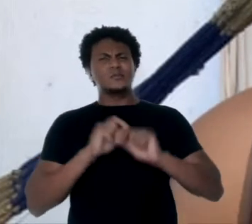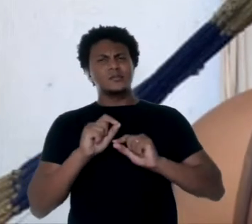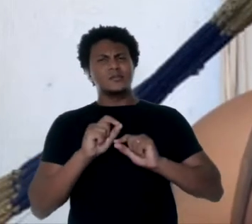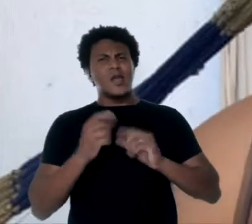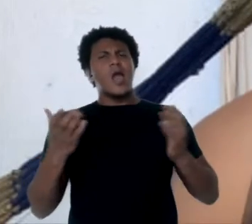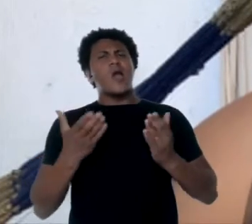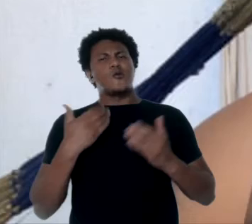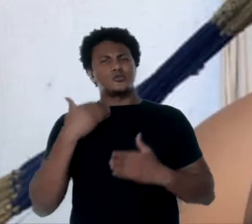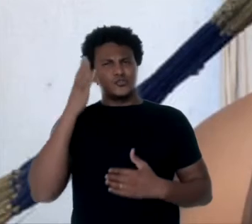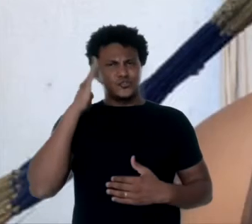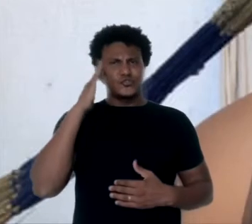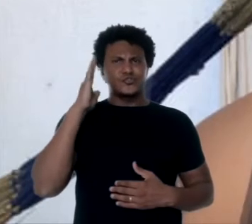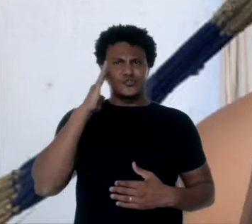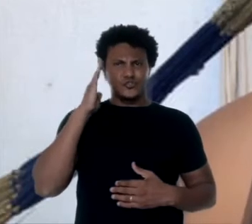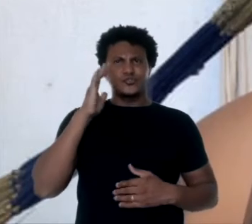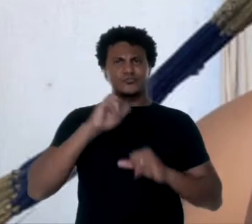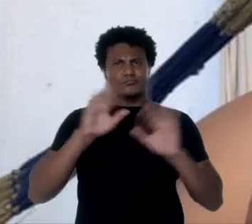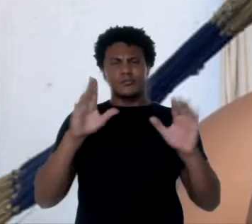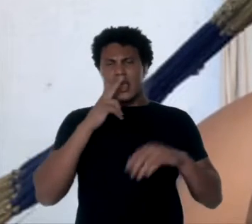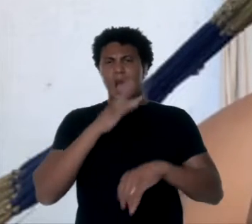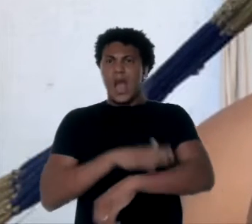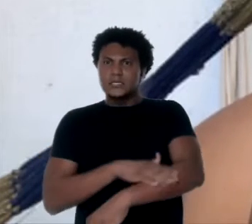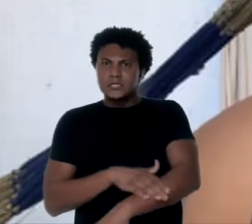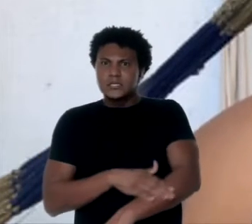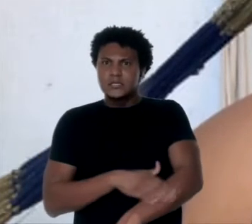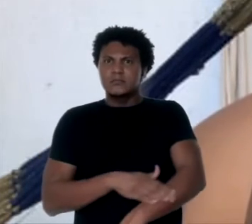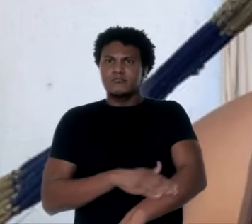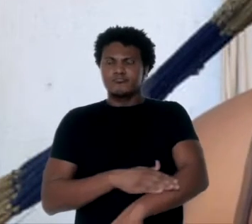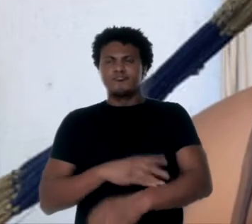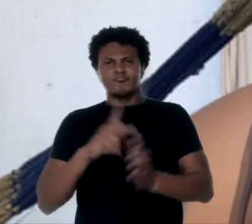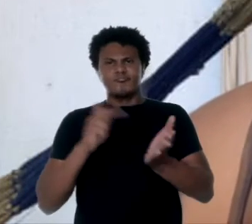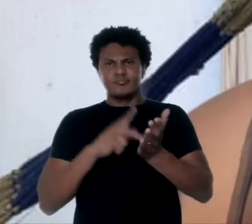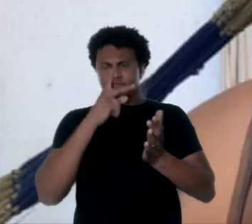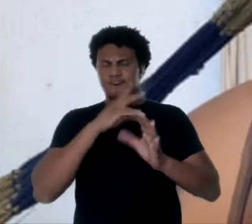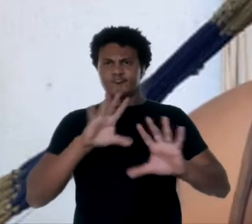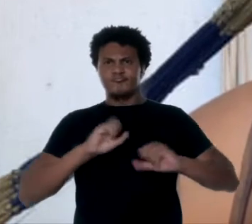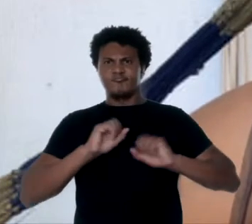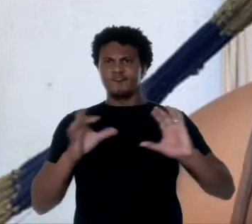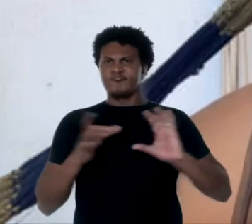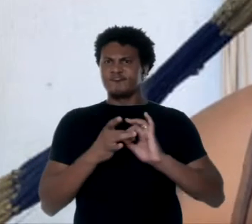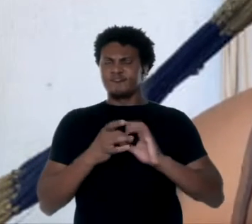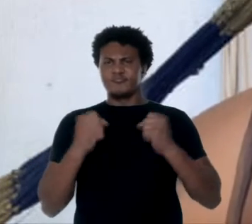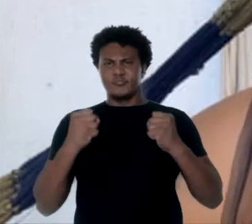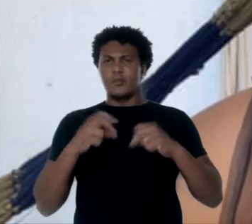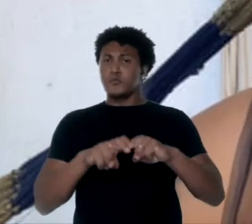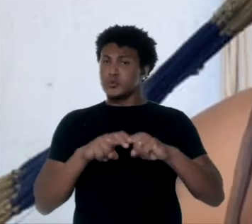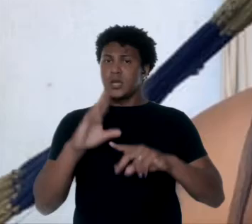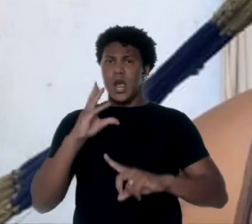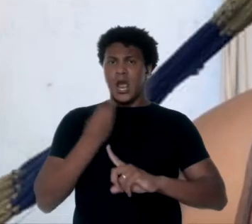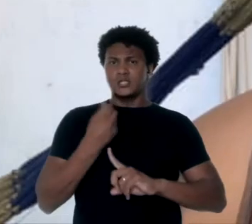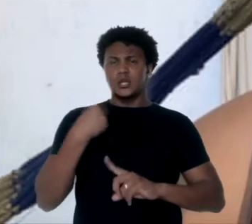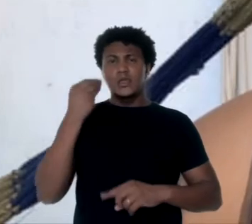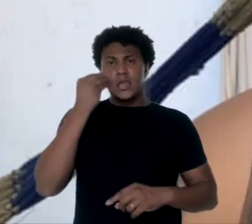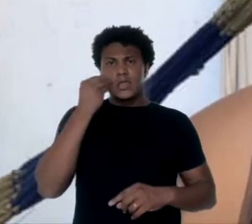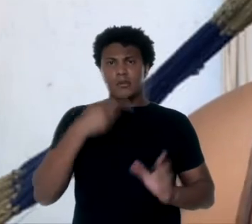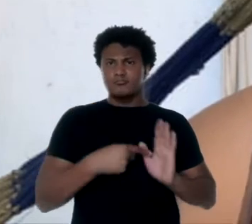gente se difere. E hoje em dia eu entendo que a raça nos uniu muito. E eu tento fazer com a minha arte uma coisa